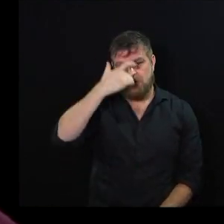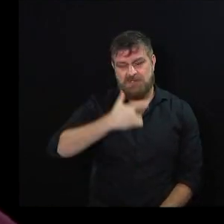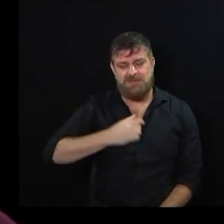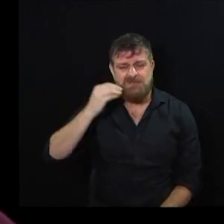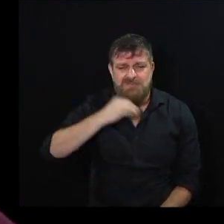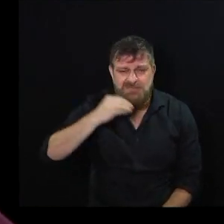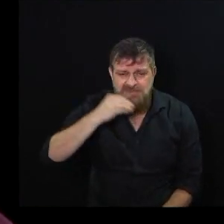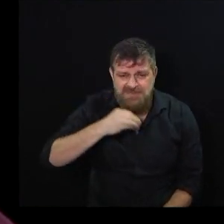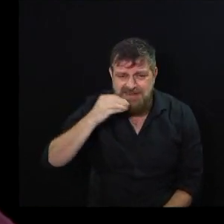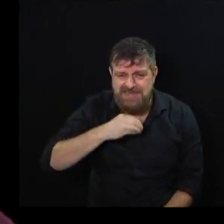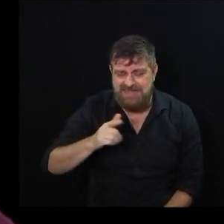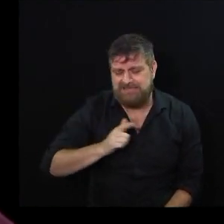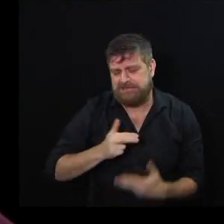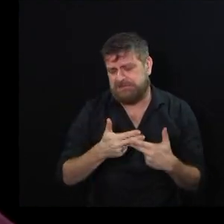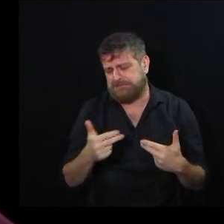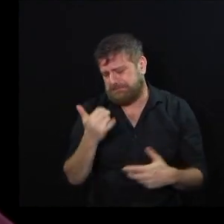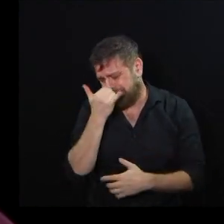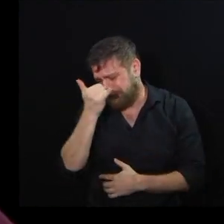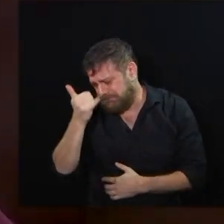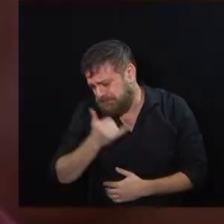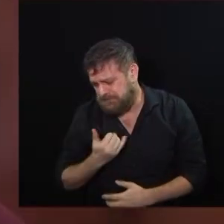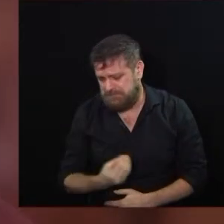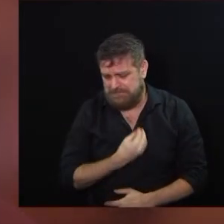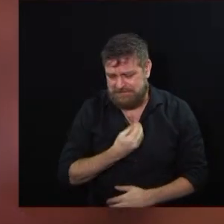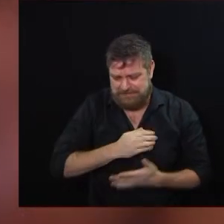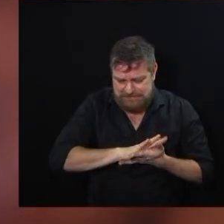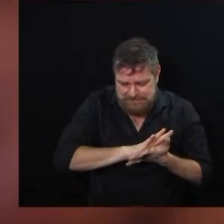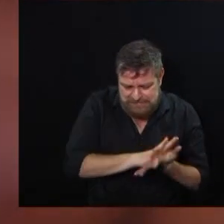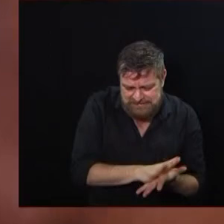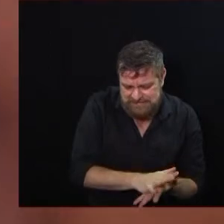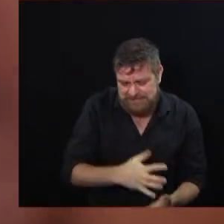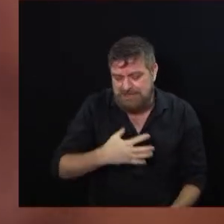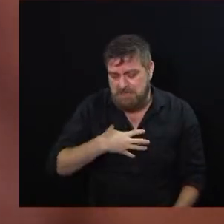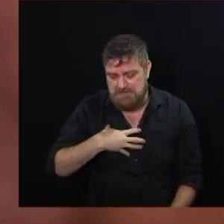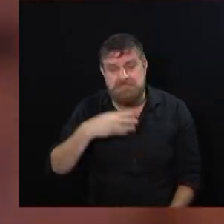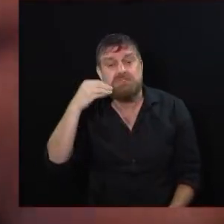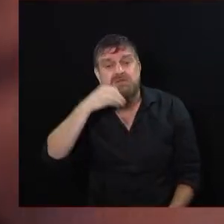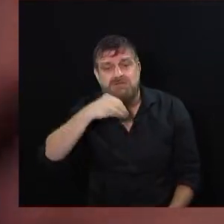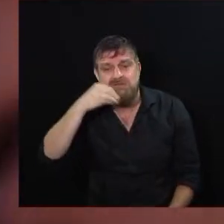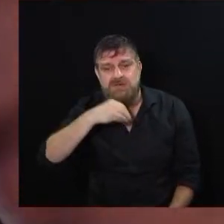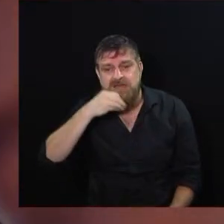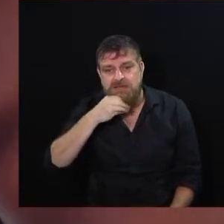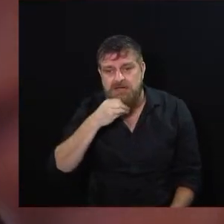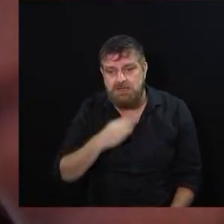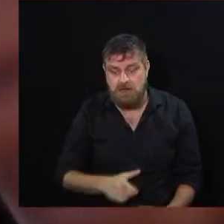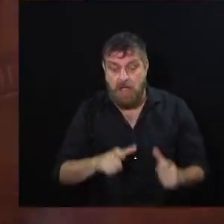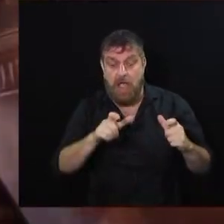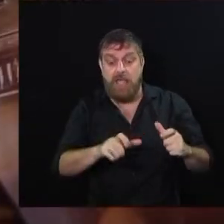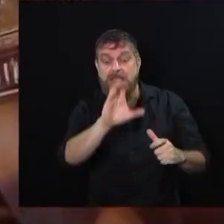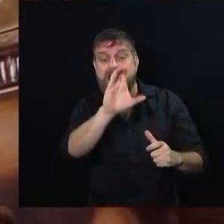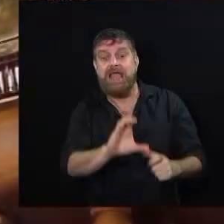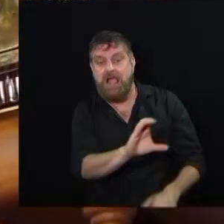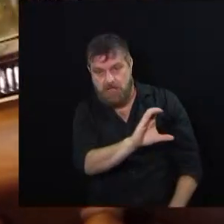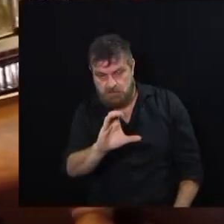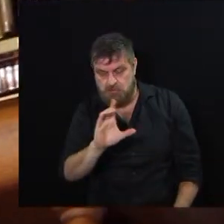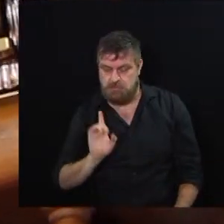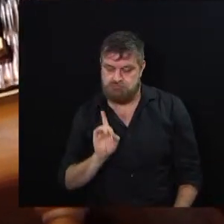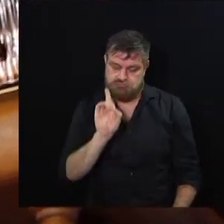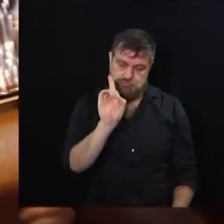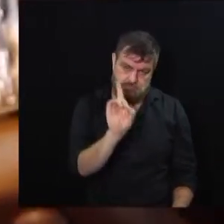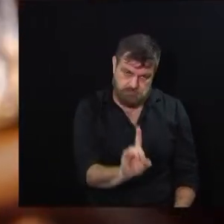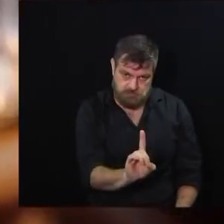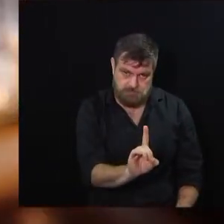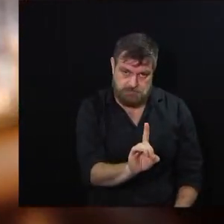coisas que aconteceu na minha vida, eu fiquei fraca. Que nem, eu tô num lugar católico. Eu não